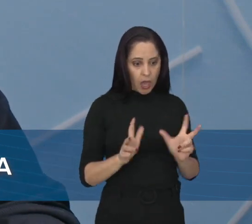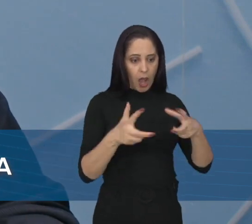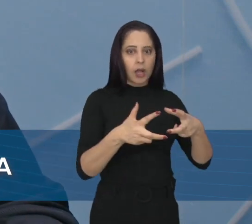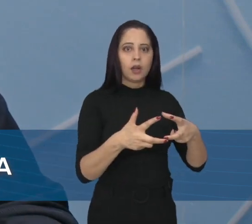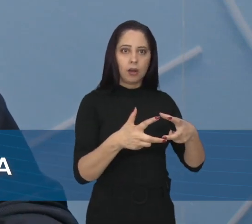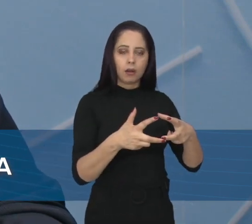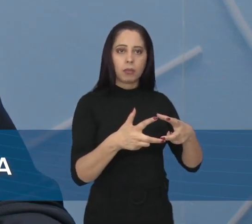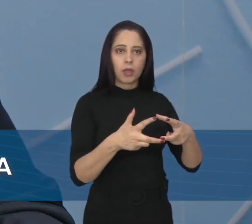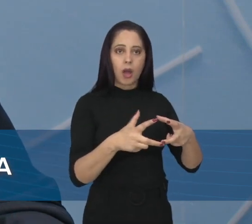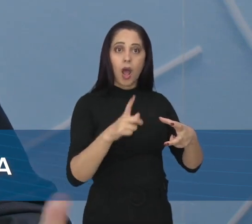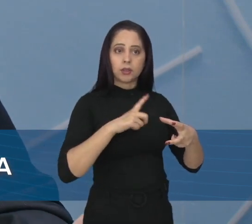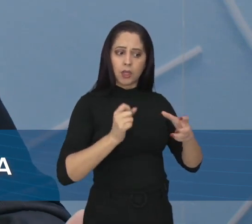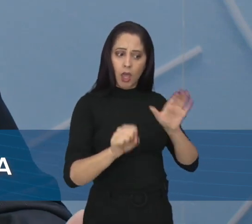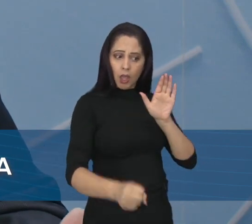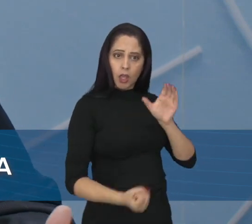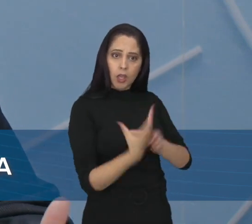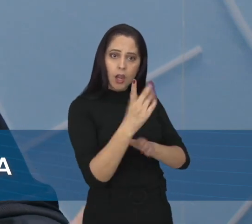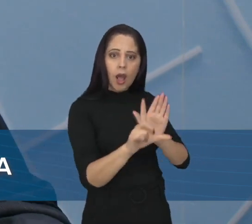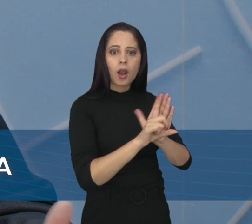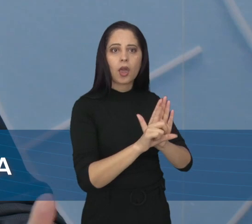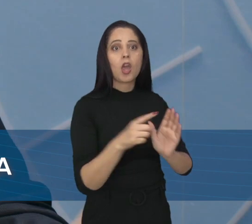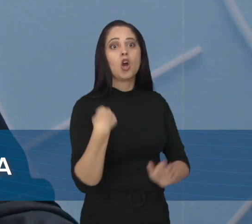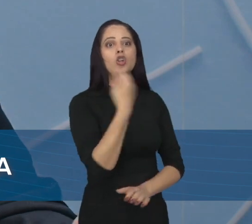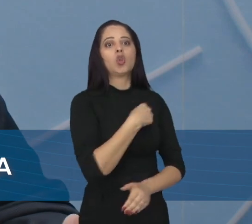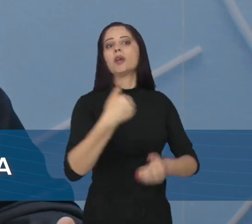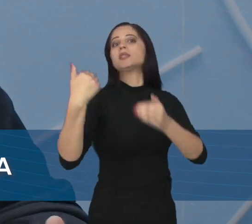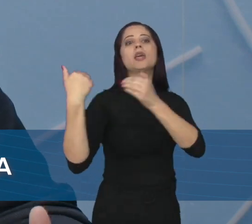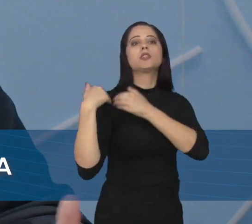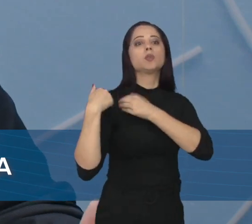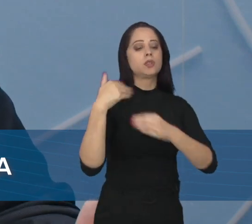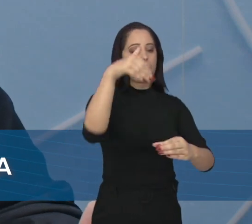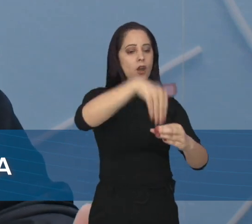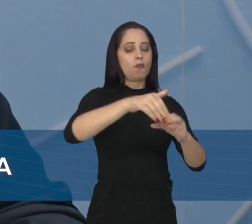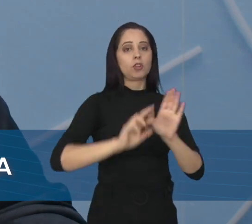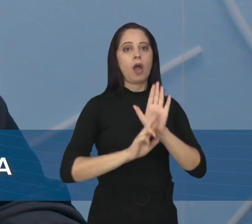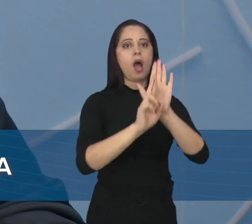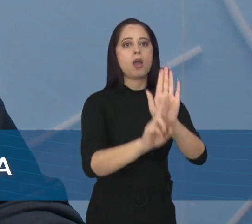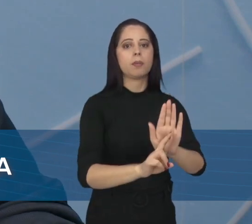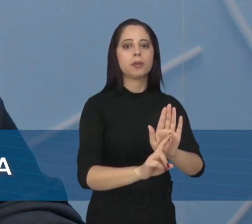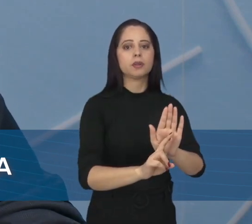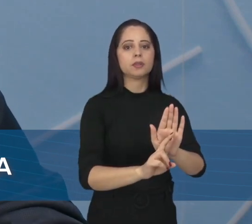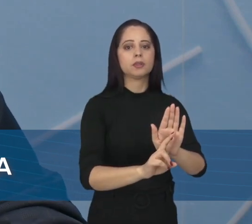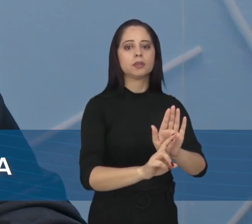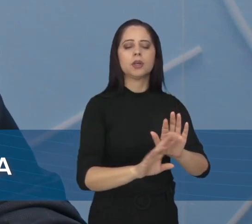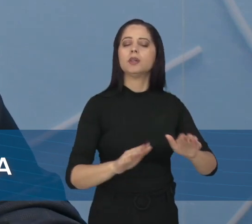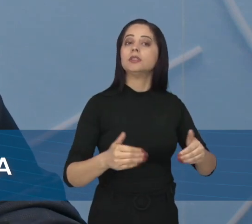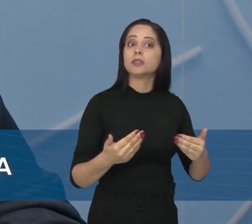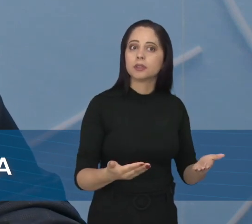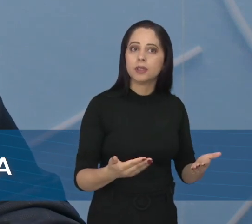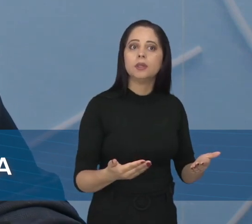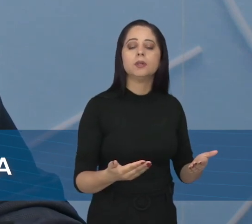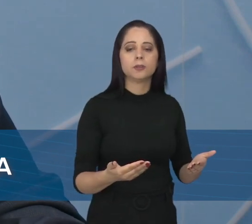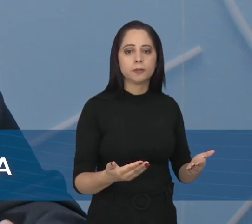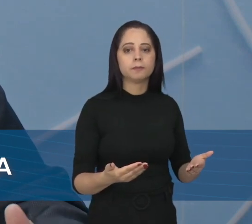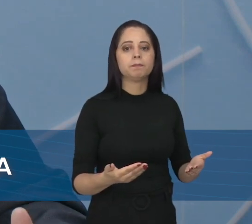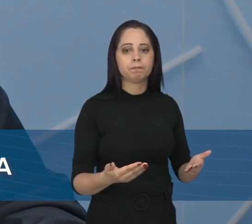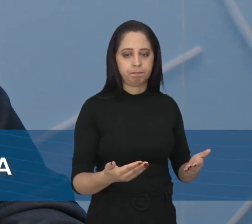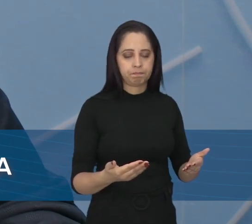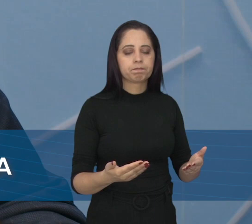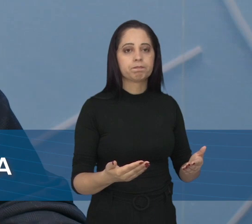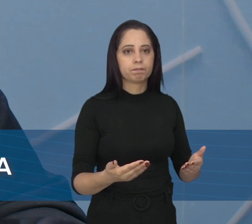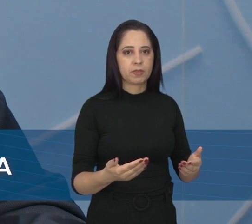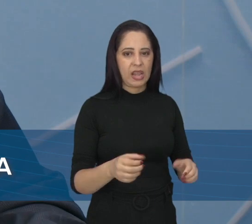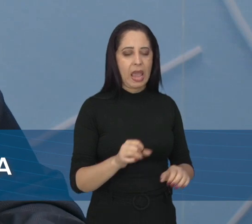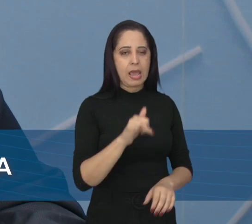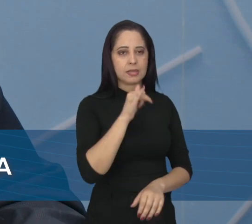legislativa. Nós tivemos a responsabilidade de colocar aqui dentro os nossos representantes. não é? Então, o